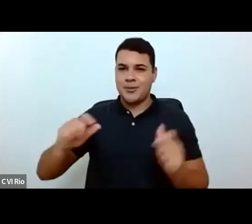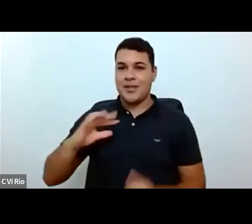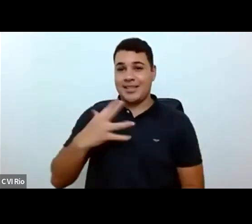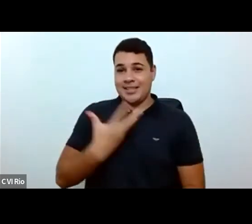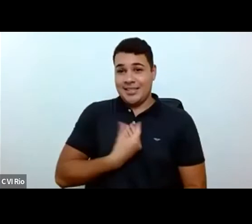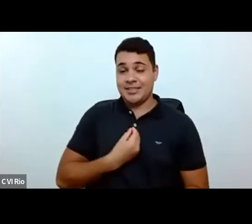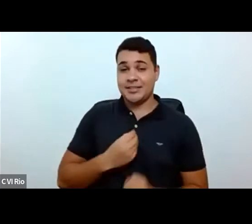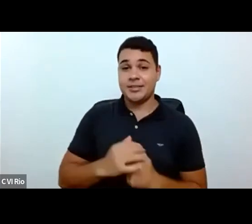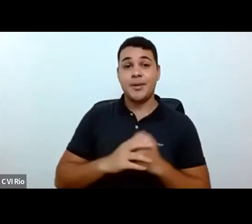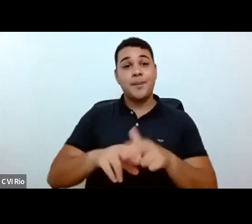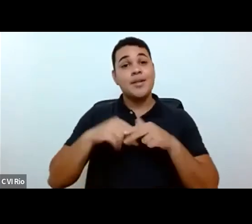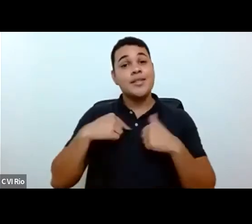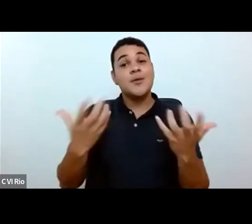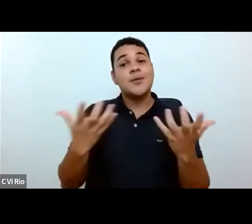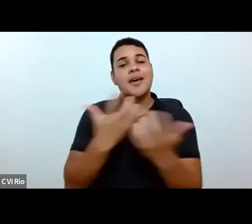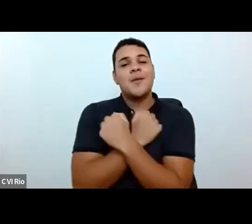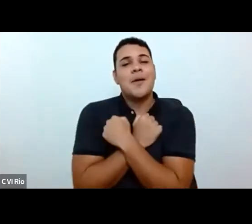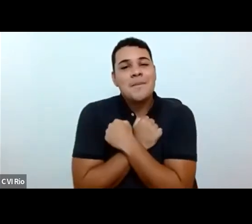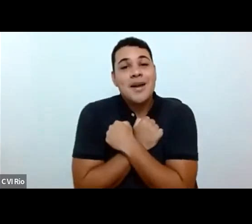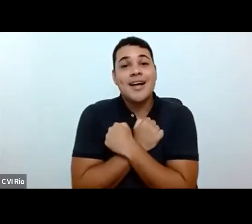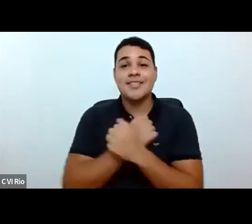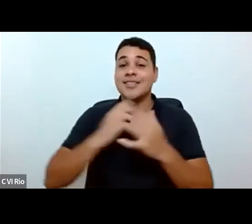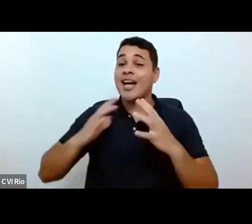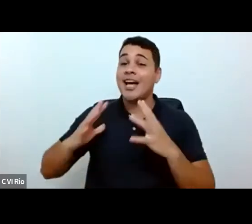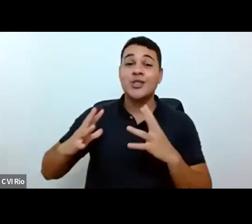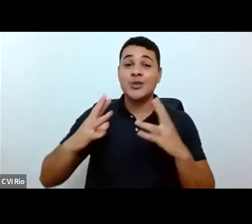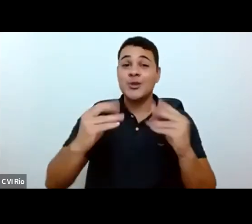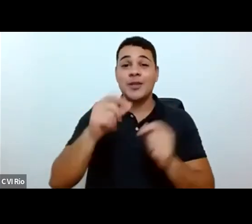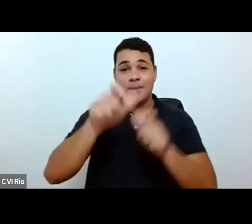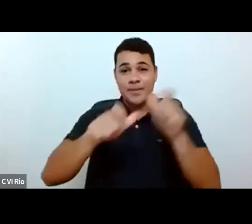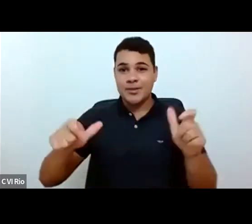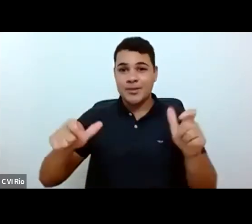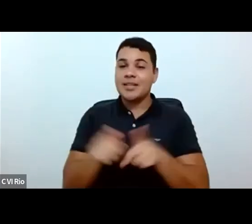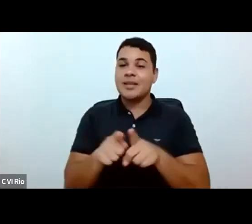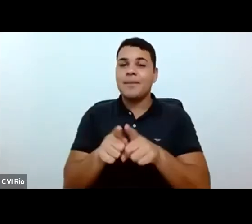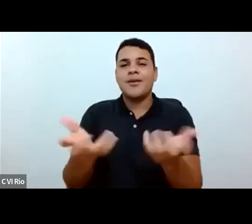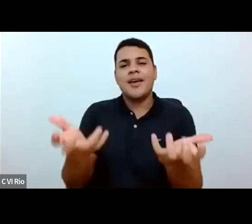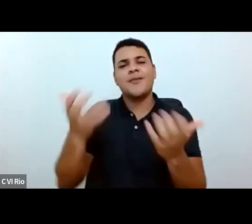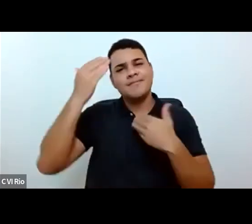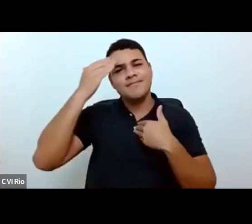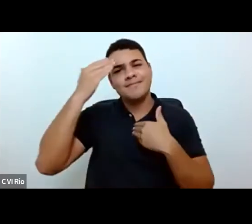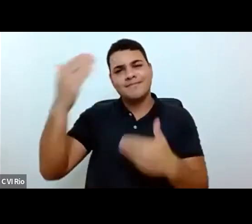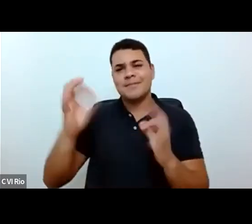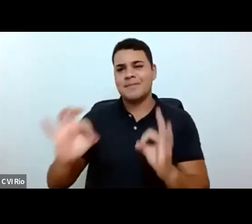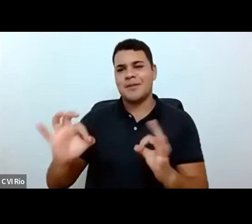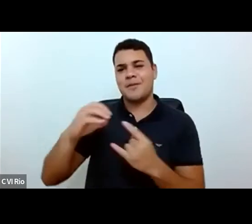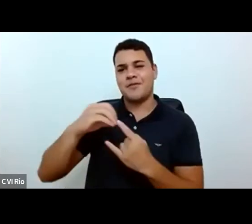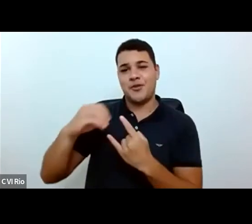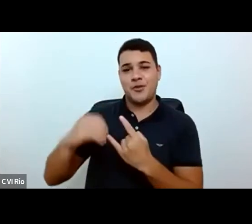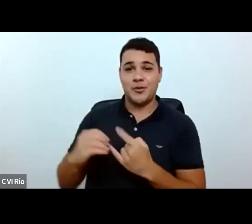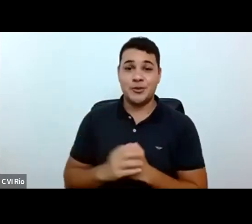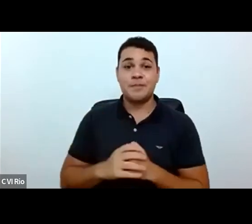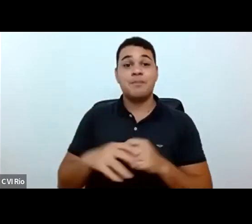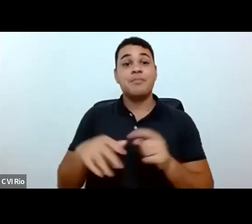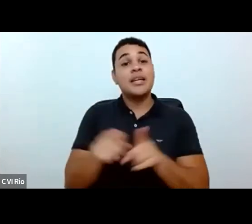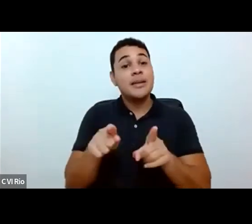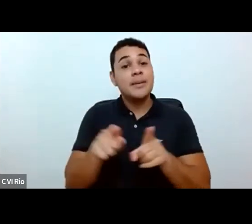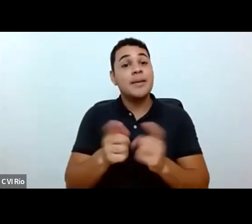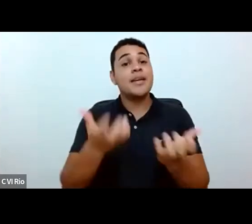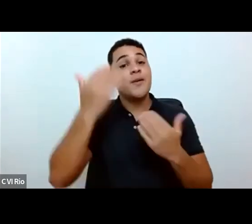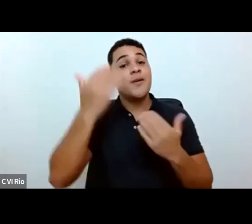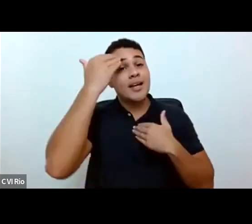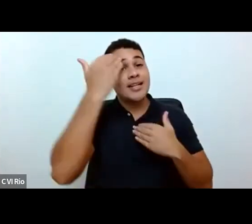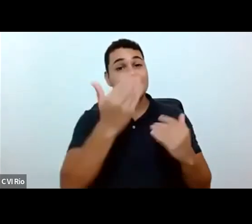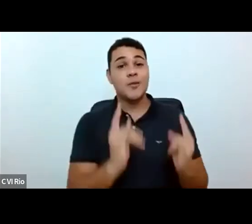meu carinho, e agradecer, né, a Fiocruz, e a ENSP pelo convite,